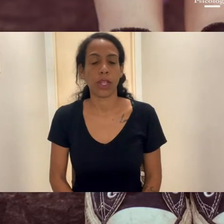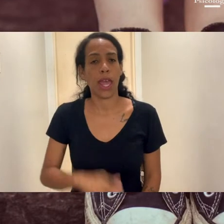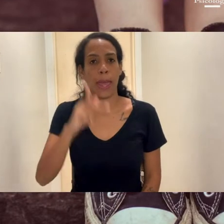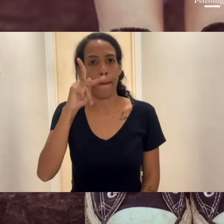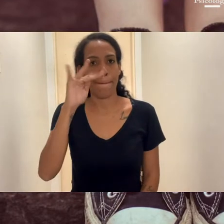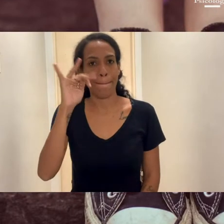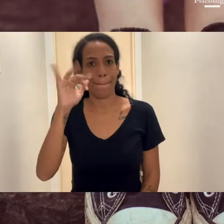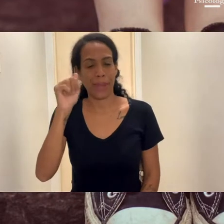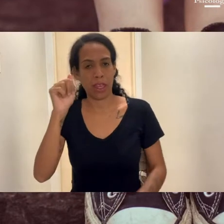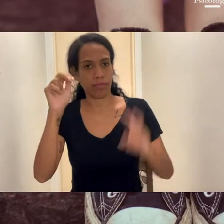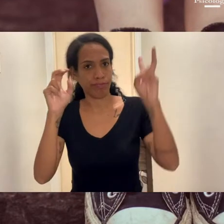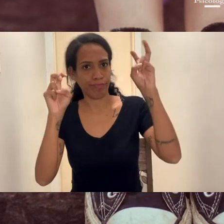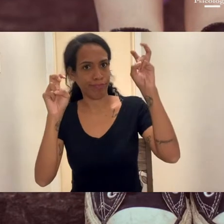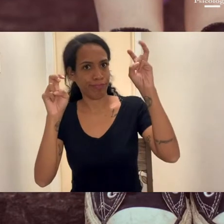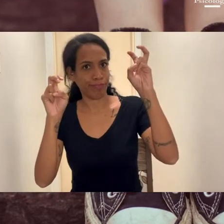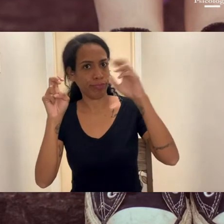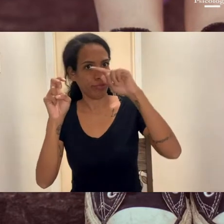né,